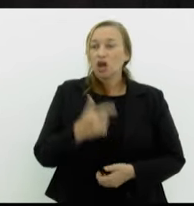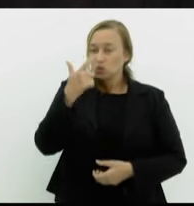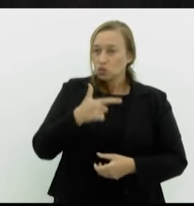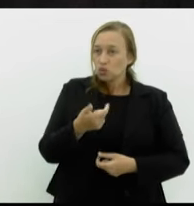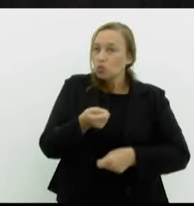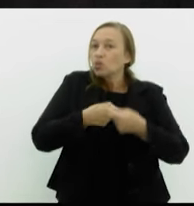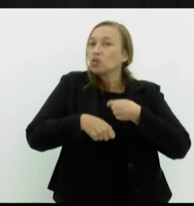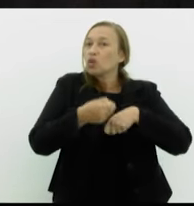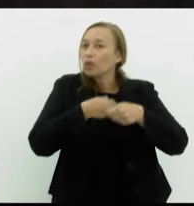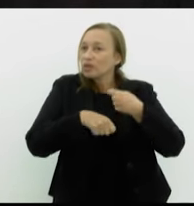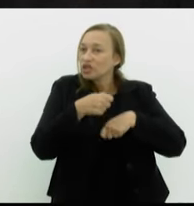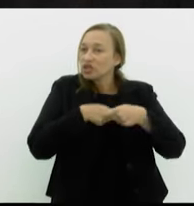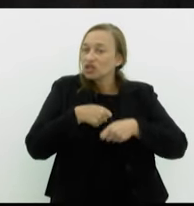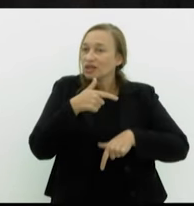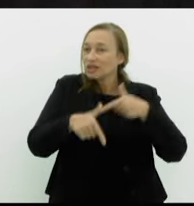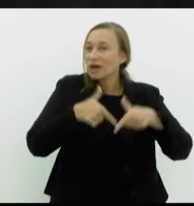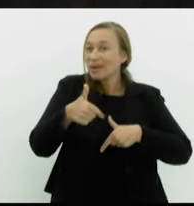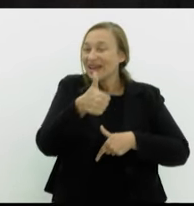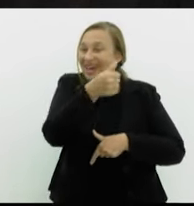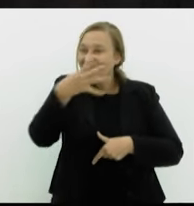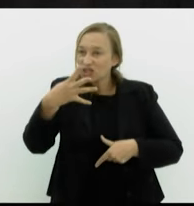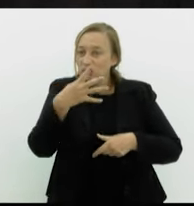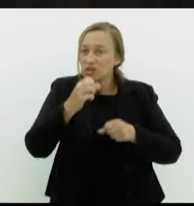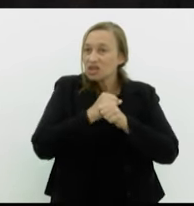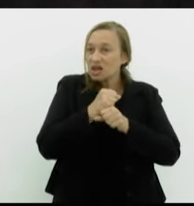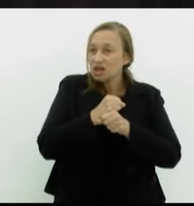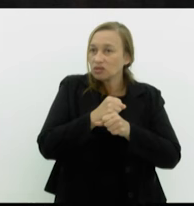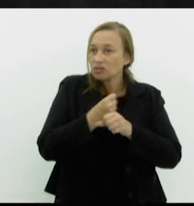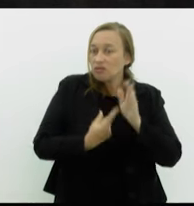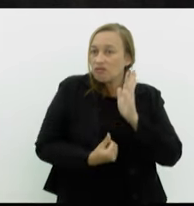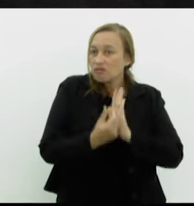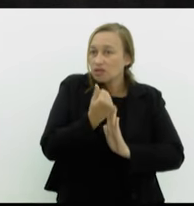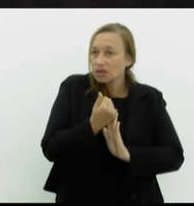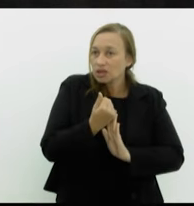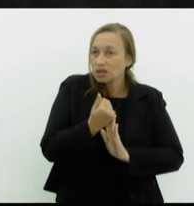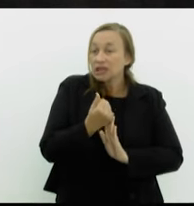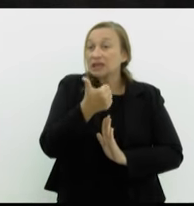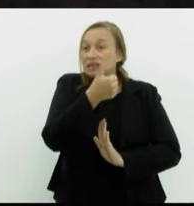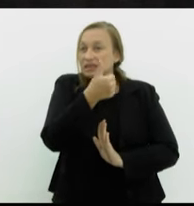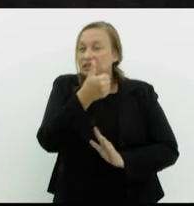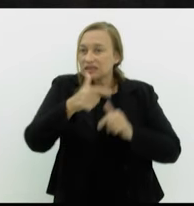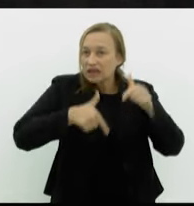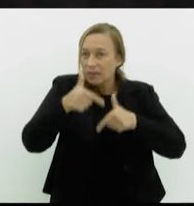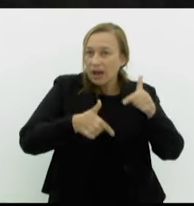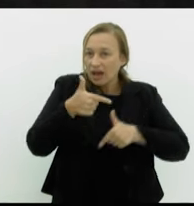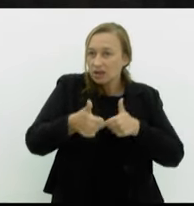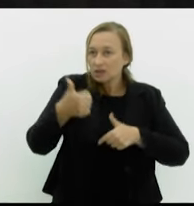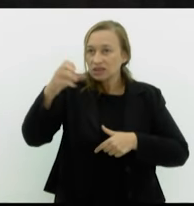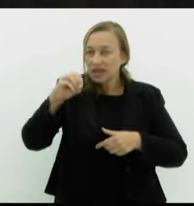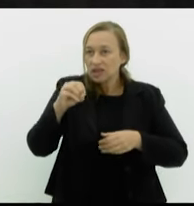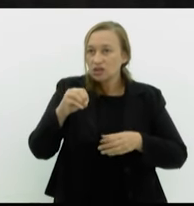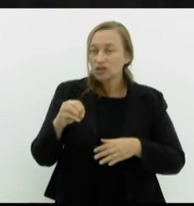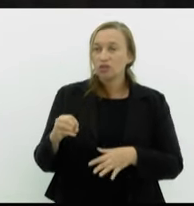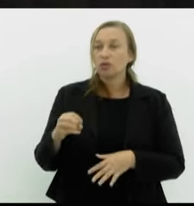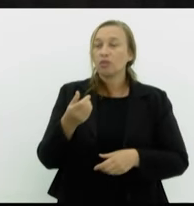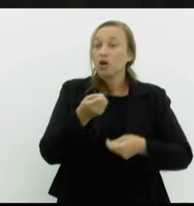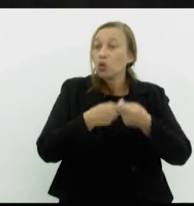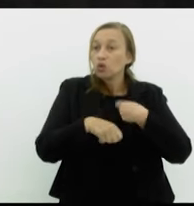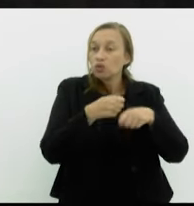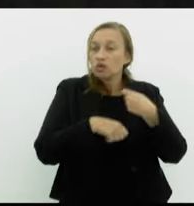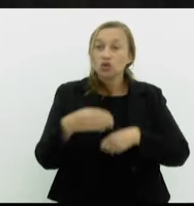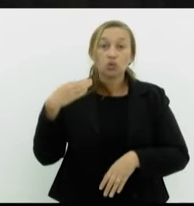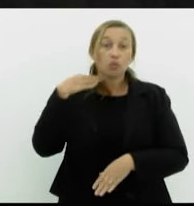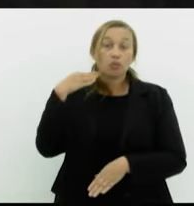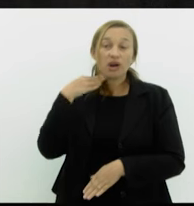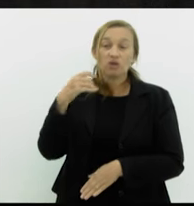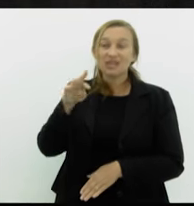economista, trabalhei 14 anos no mercado financeiro, trabalho há 10 como economista do Banco Central,